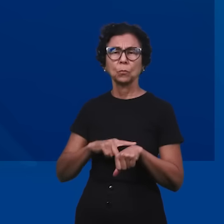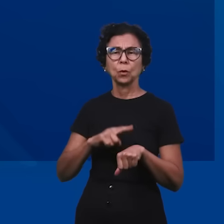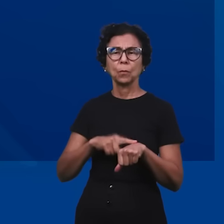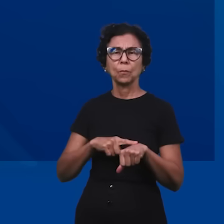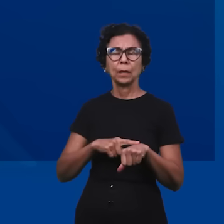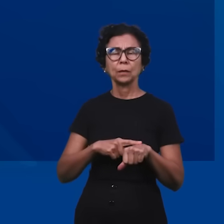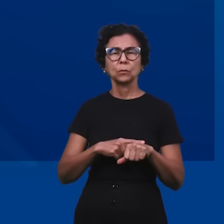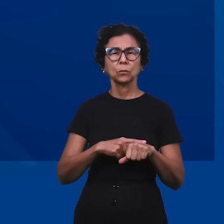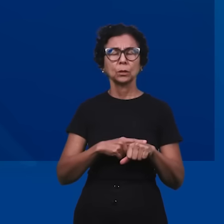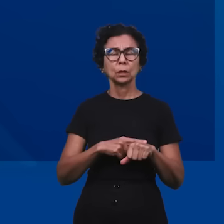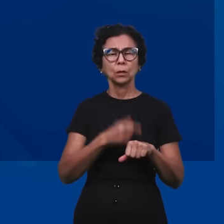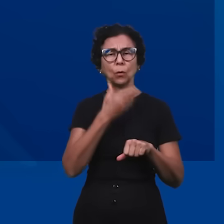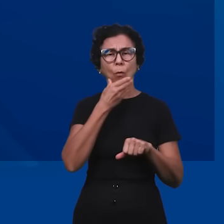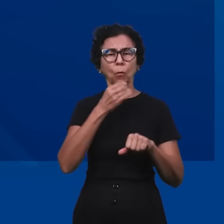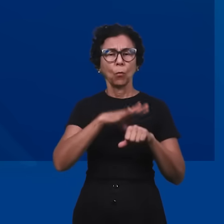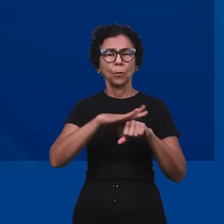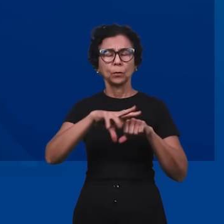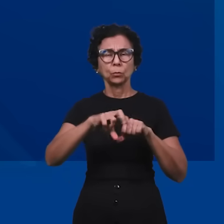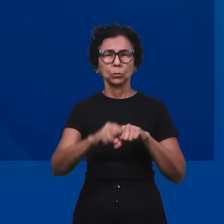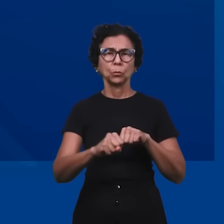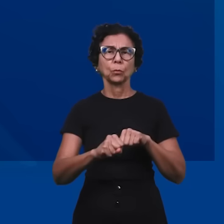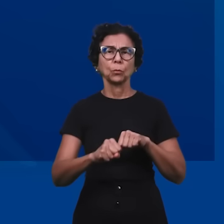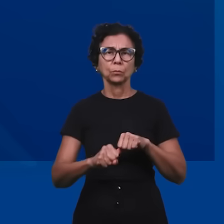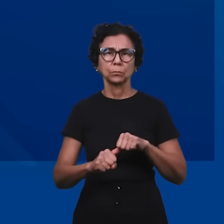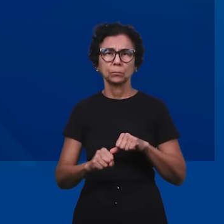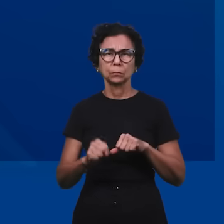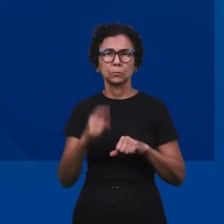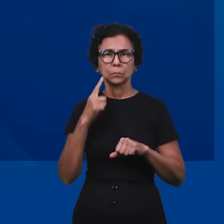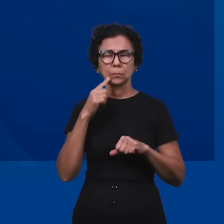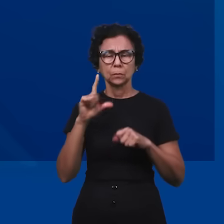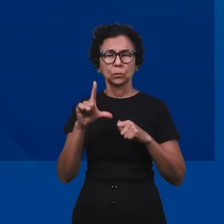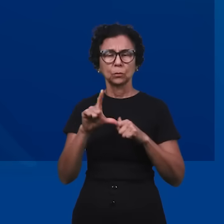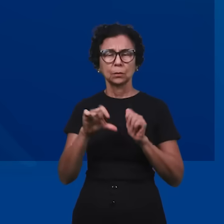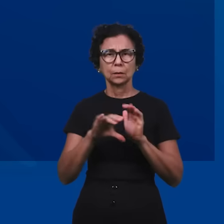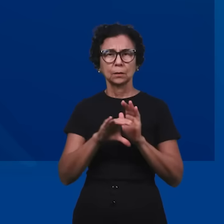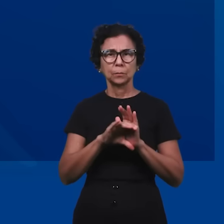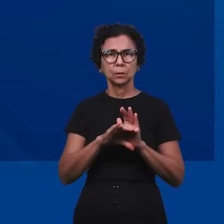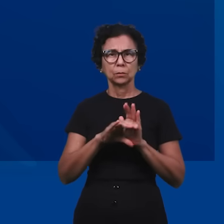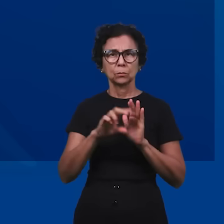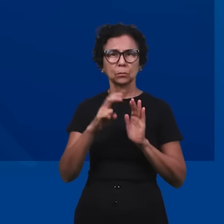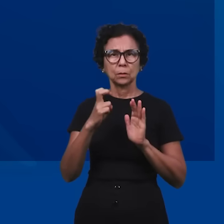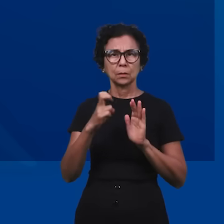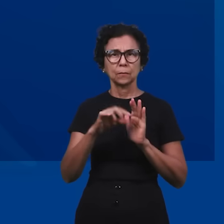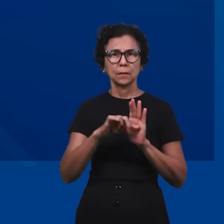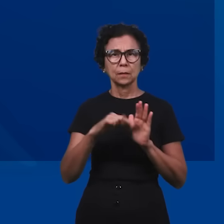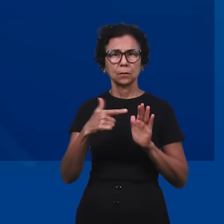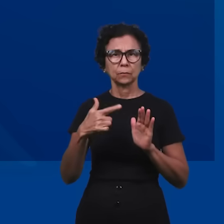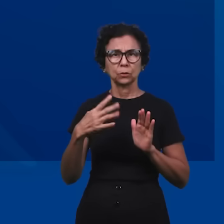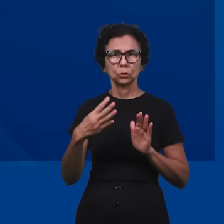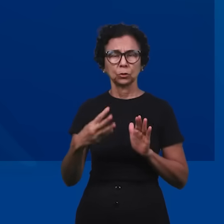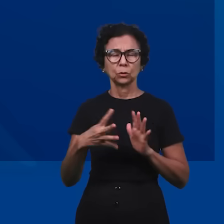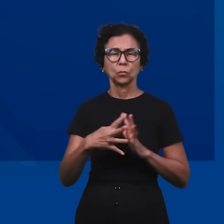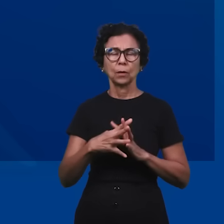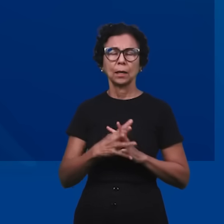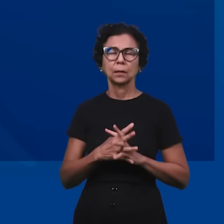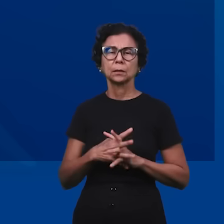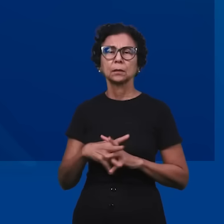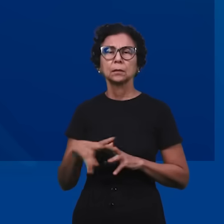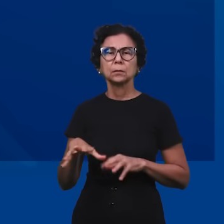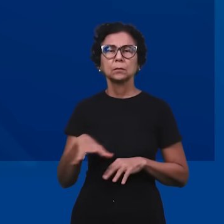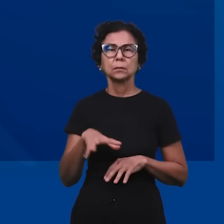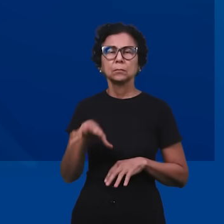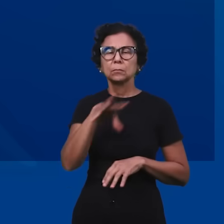onde podemos encontrar lá em Lucas 5:24. E o cheiro suave, a